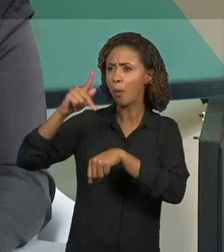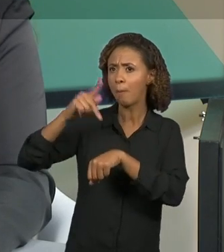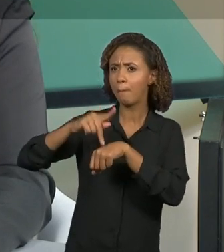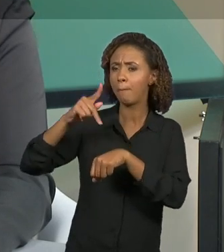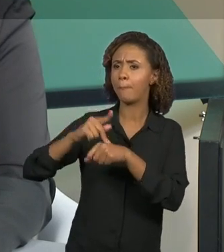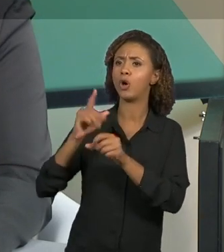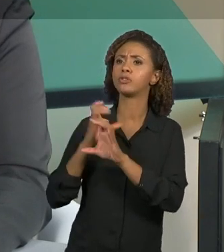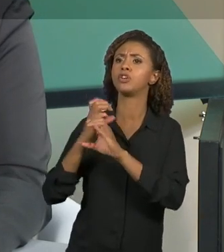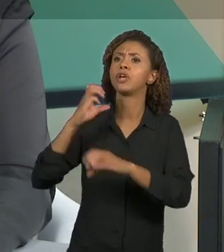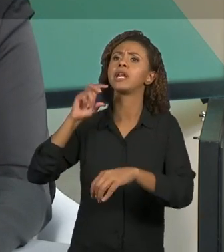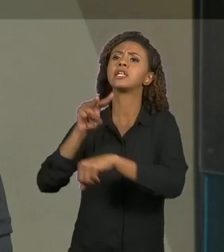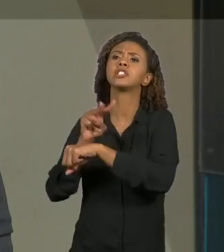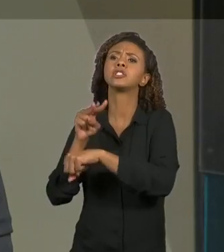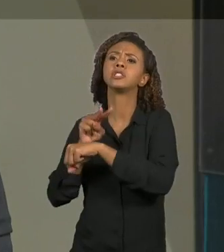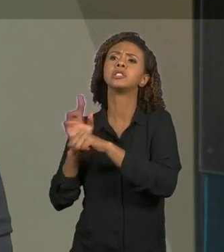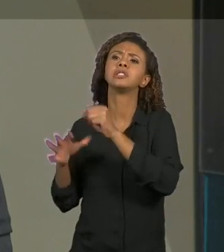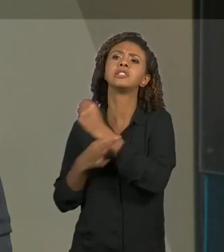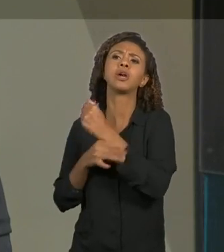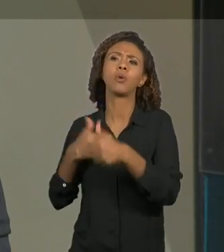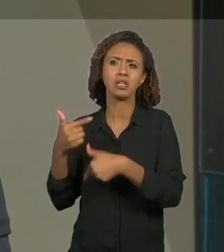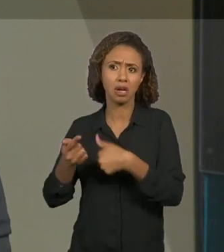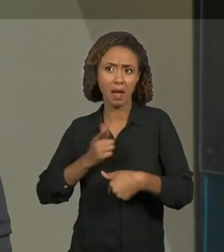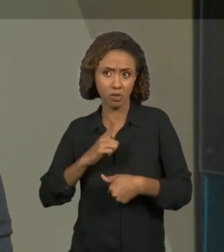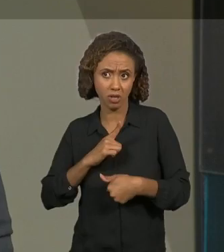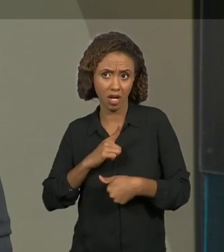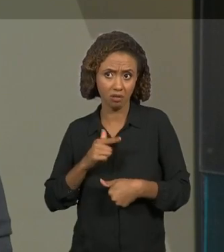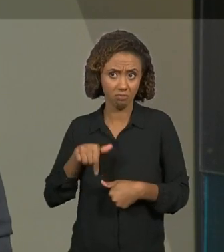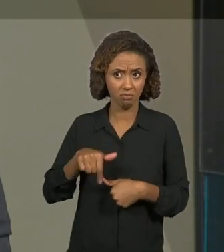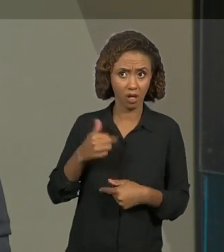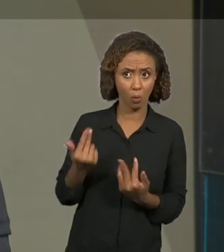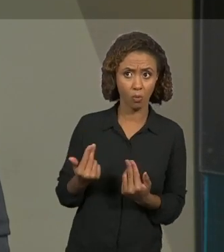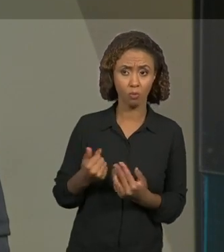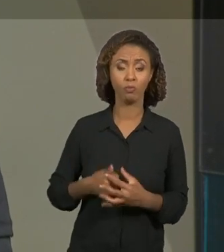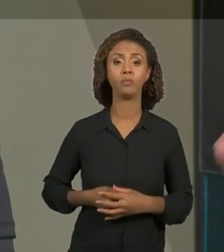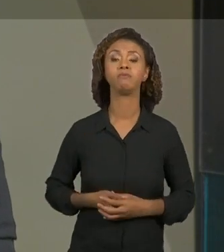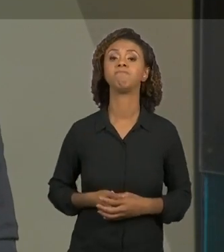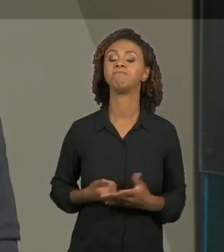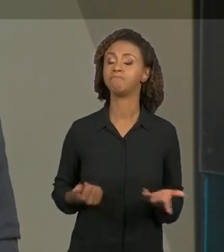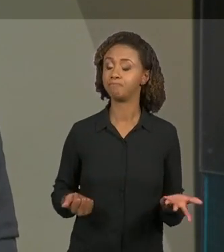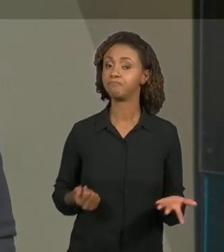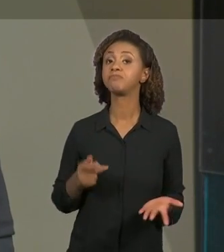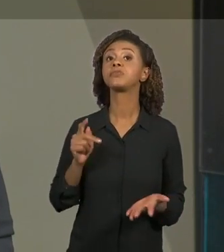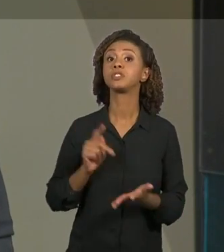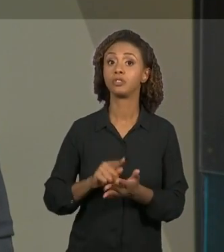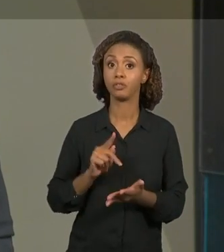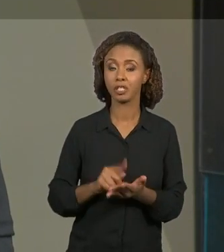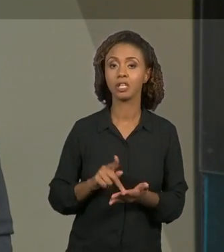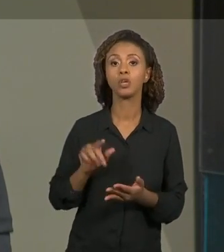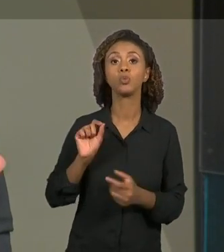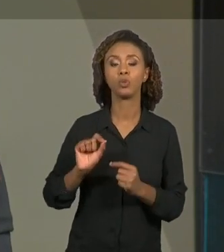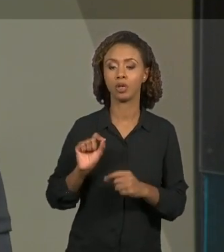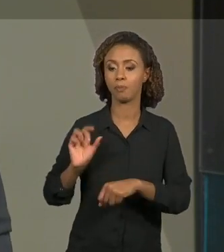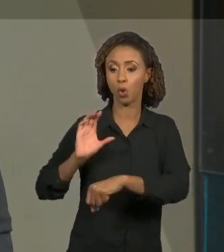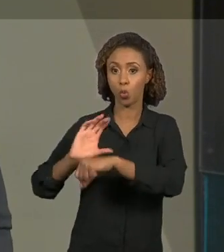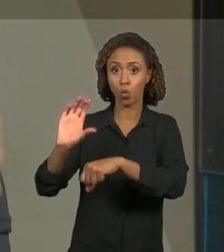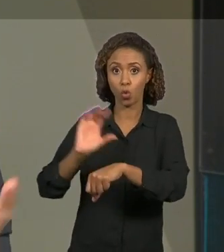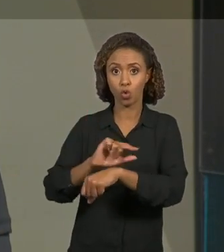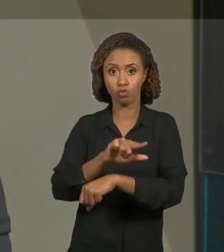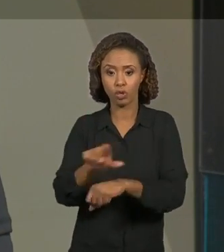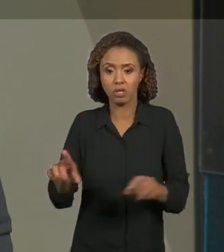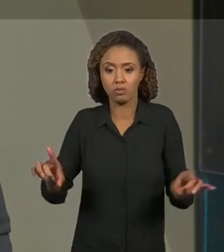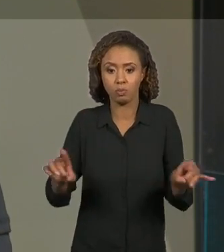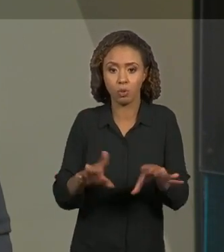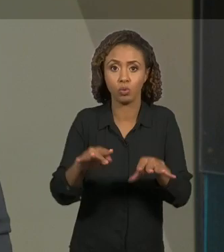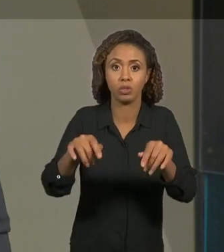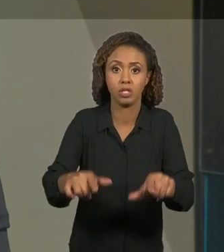engenharia da segurança do trabalho a ideia é realmente a gente assim que o curso foi concluído todas as a